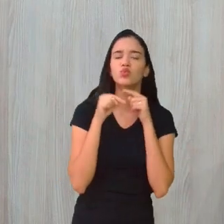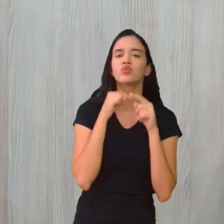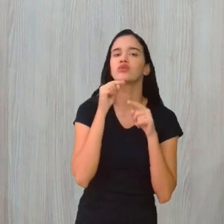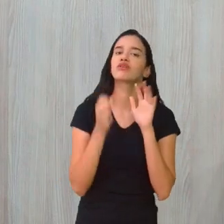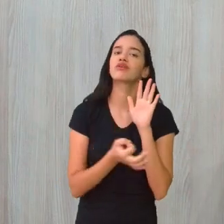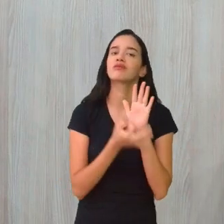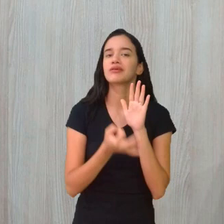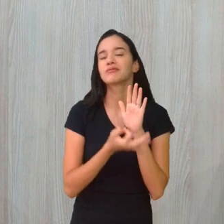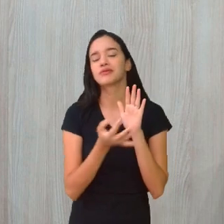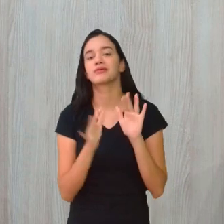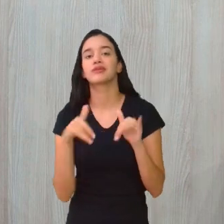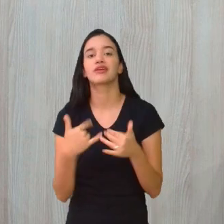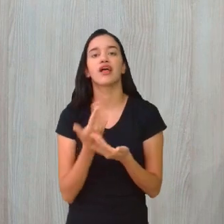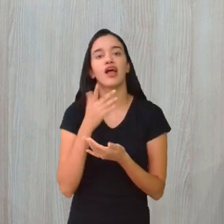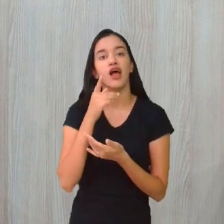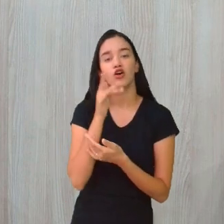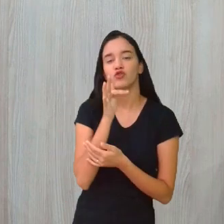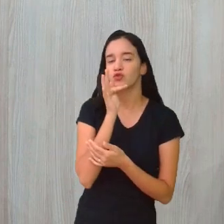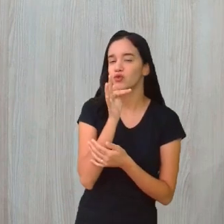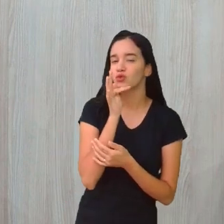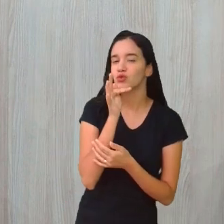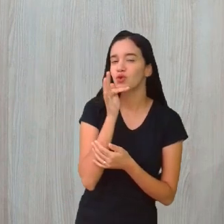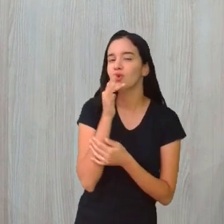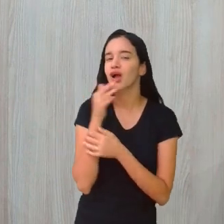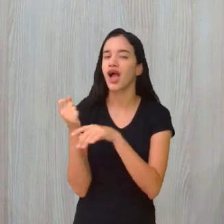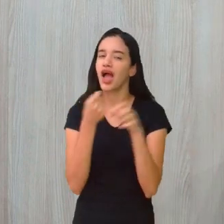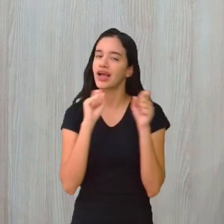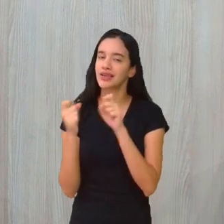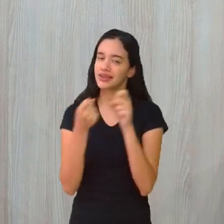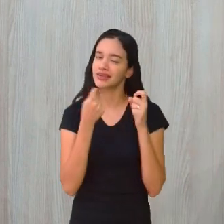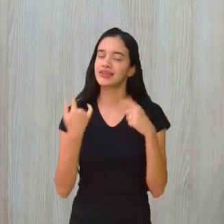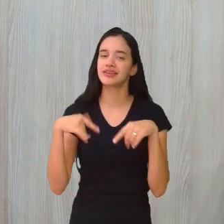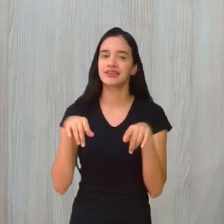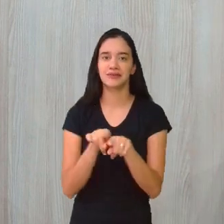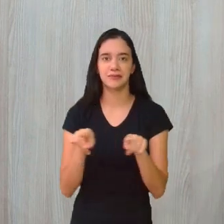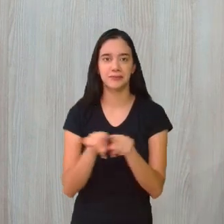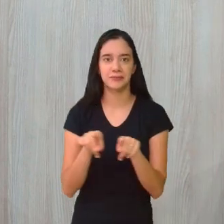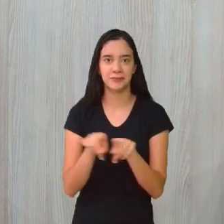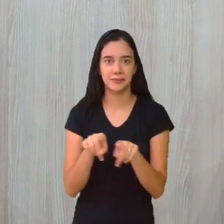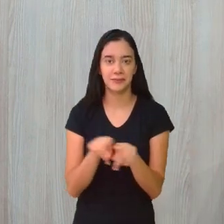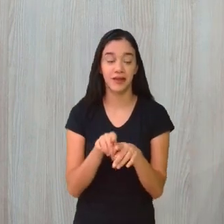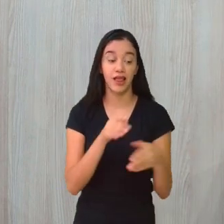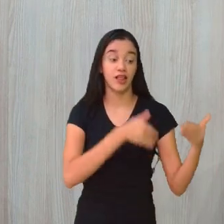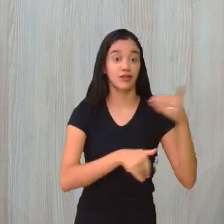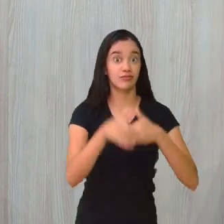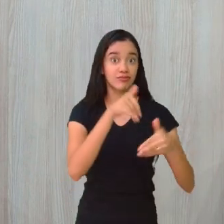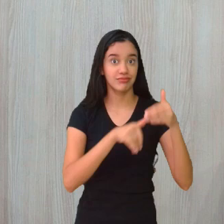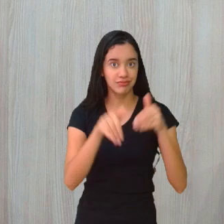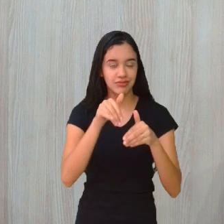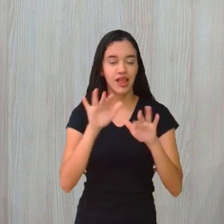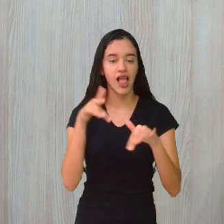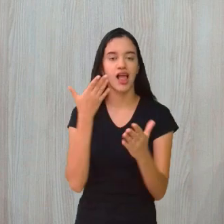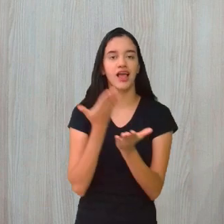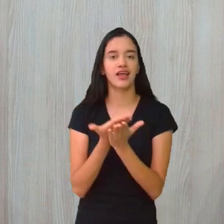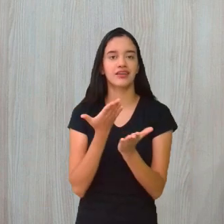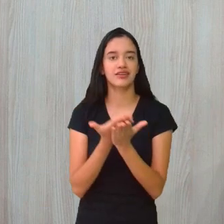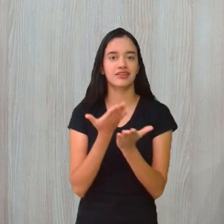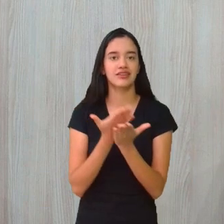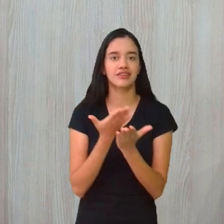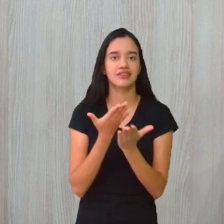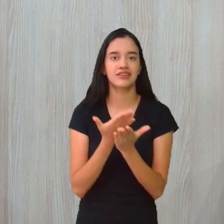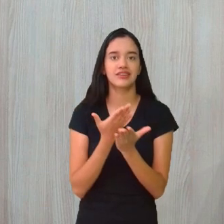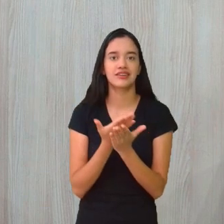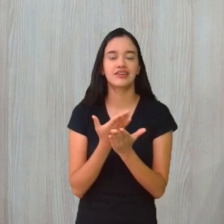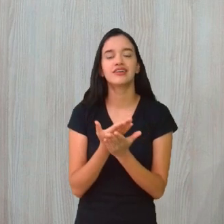seu biscoitinho, sua fofoca, sua crítica, porque essa ferramenta interacional faz com que as aulas fiquem ainda